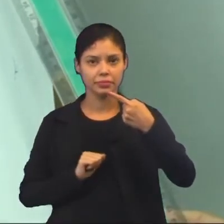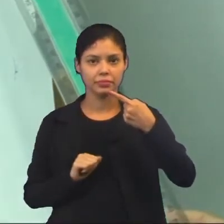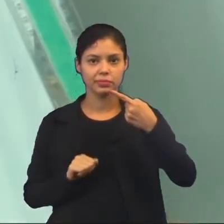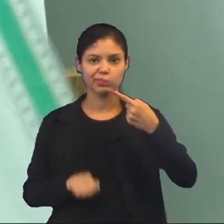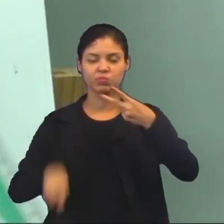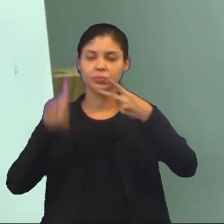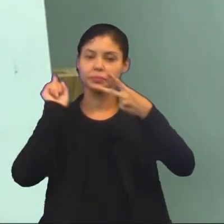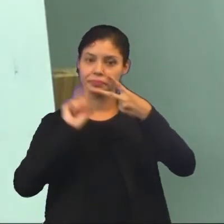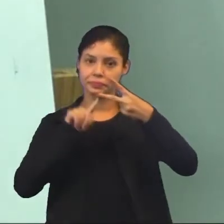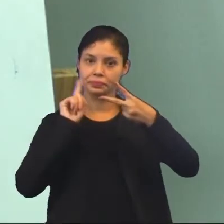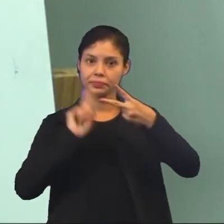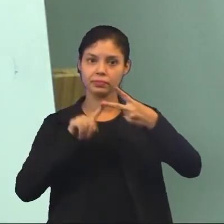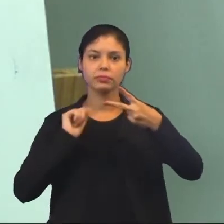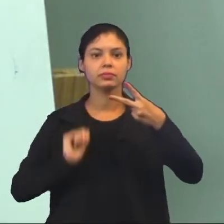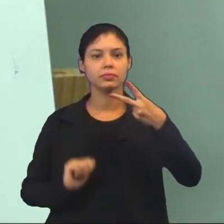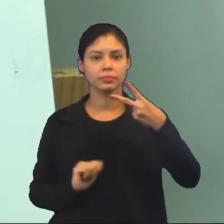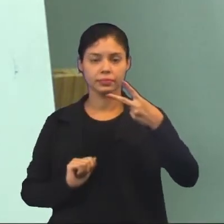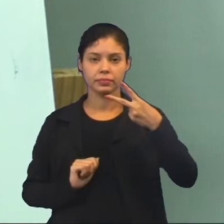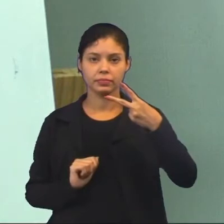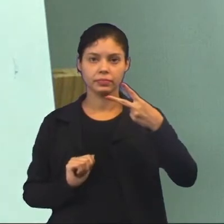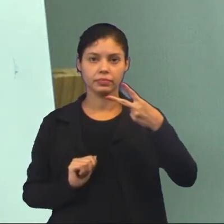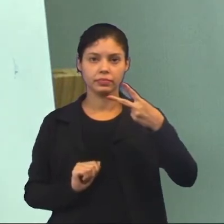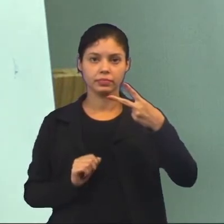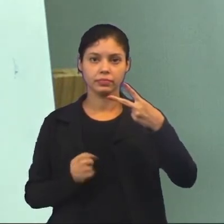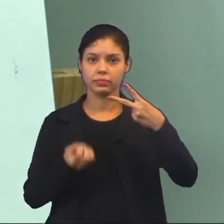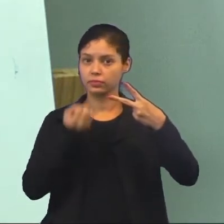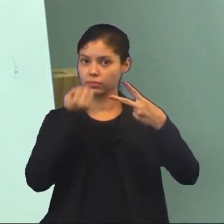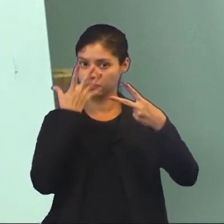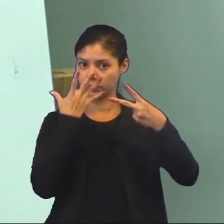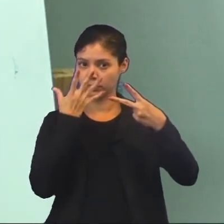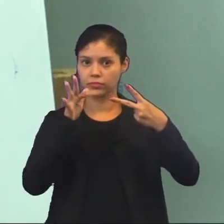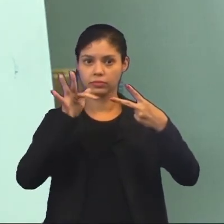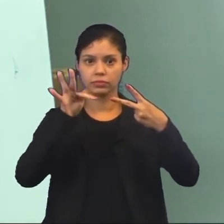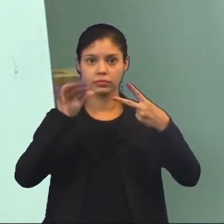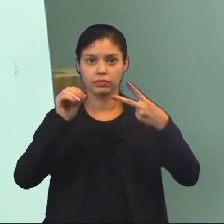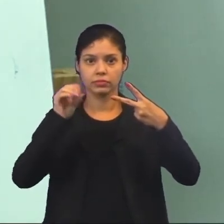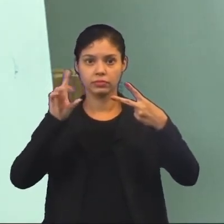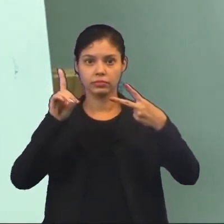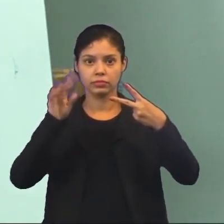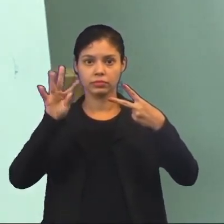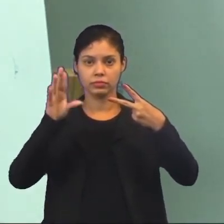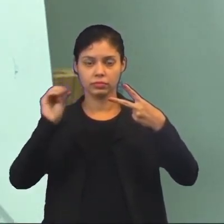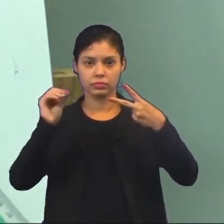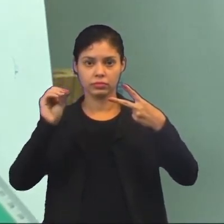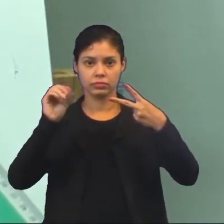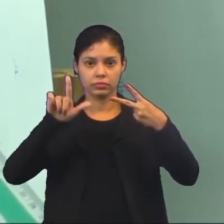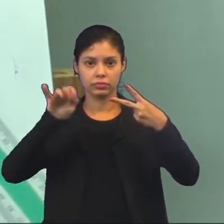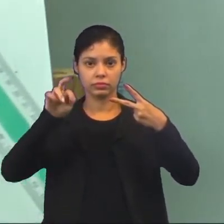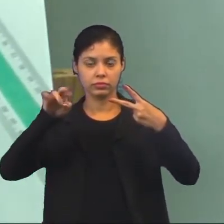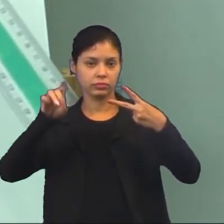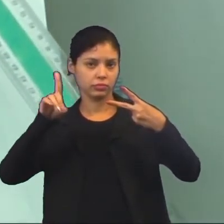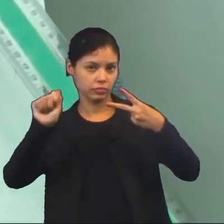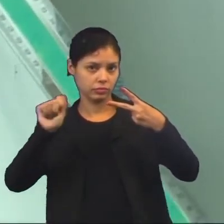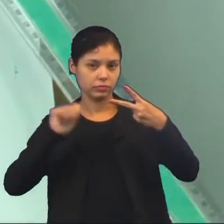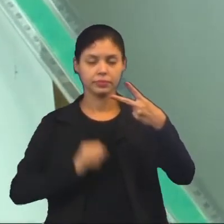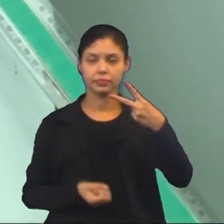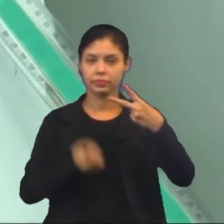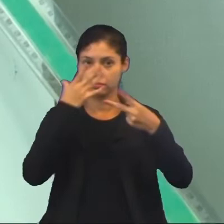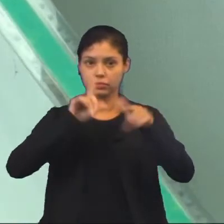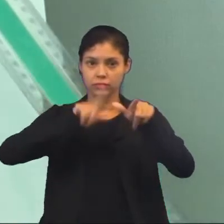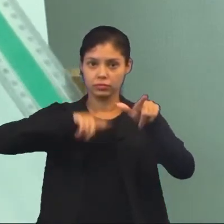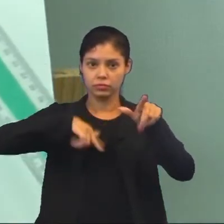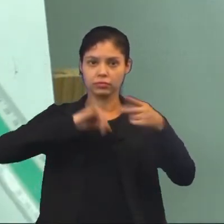a manchete. Logo abaixo da manchete nós vamos encontrar o quê? Nós vamos encontrar aqui